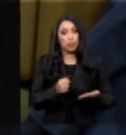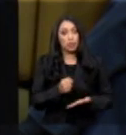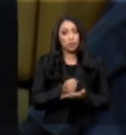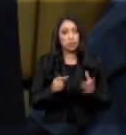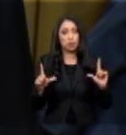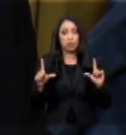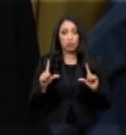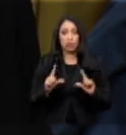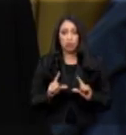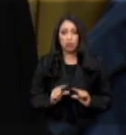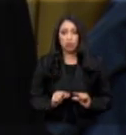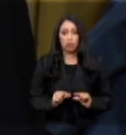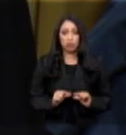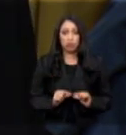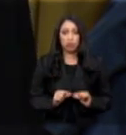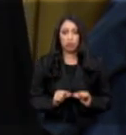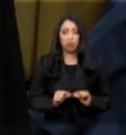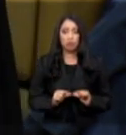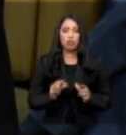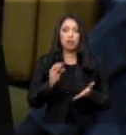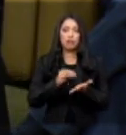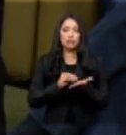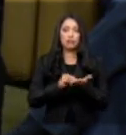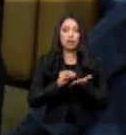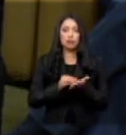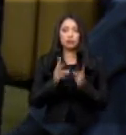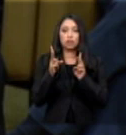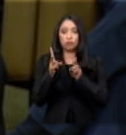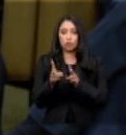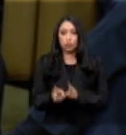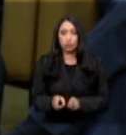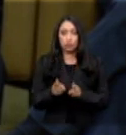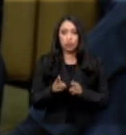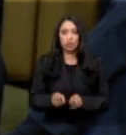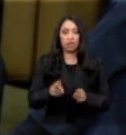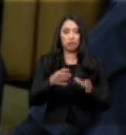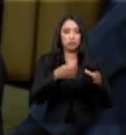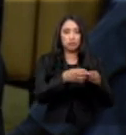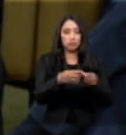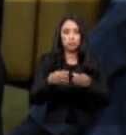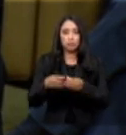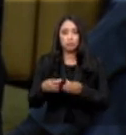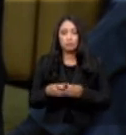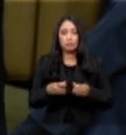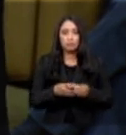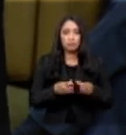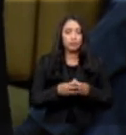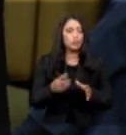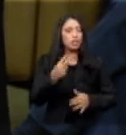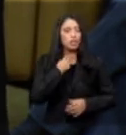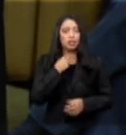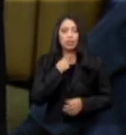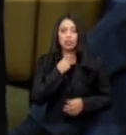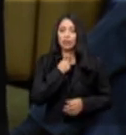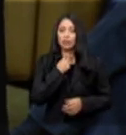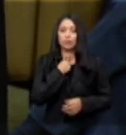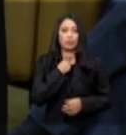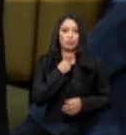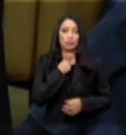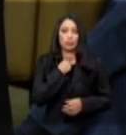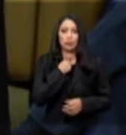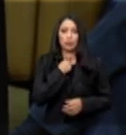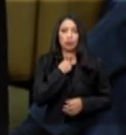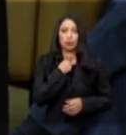redução das desigualdades regionais não pode chancelar especificamente